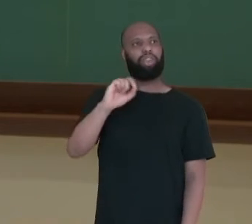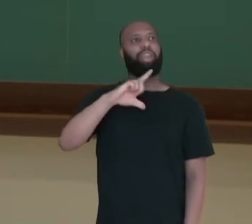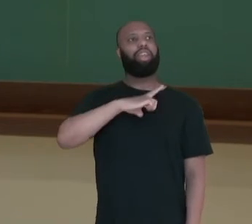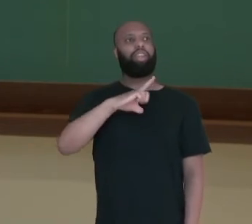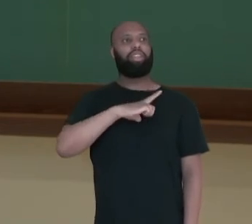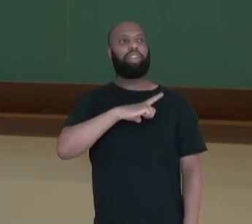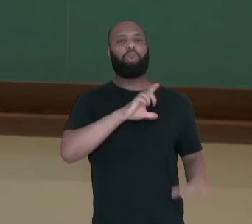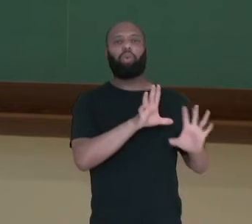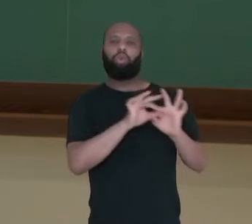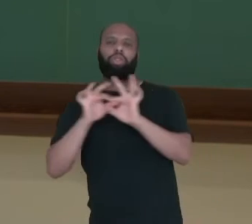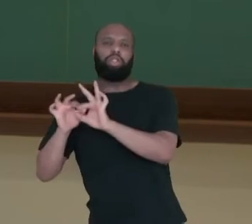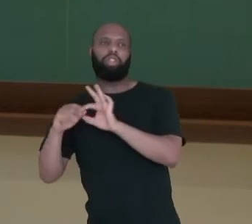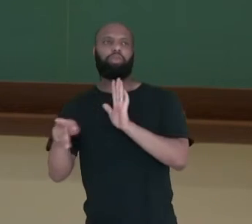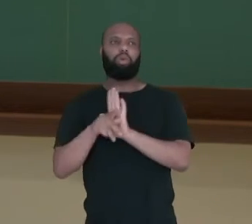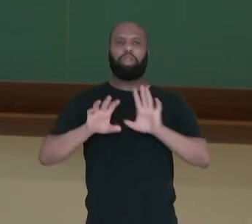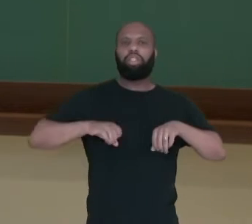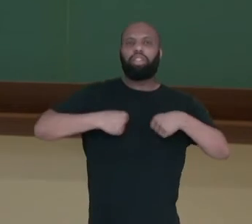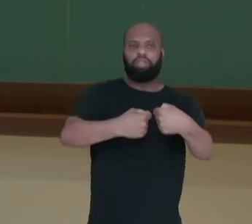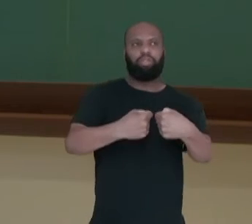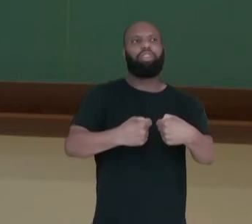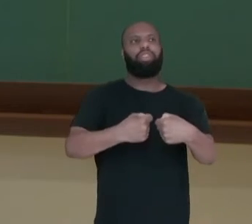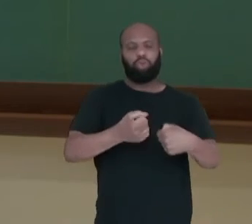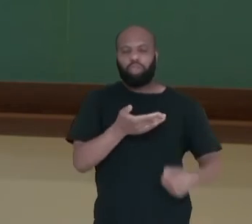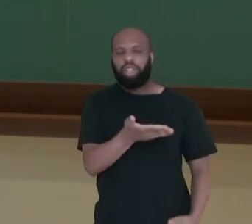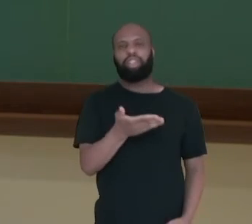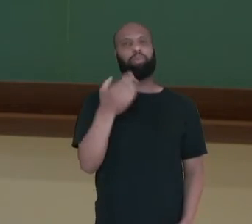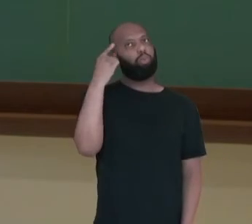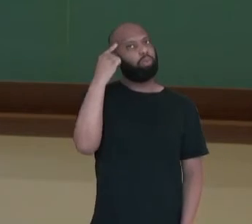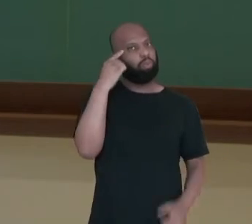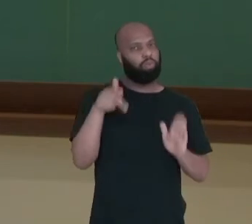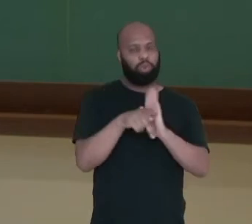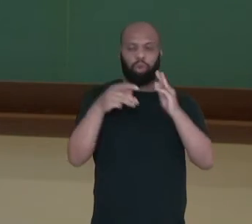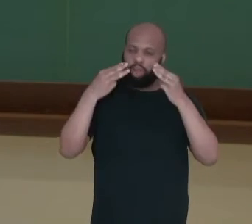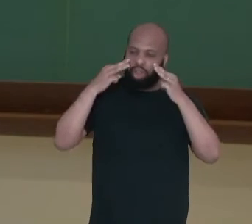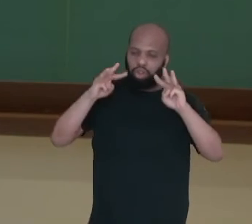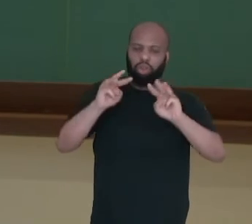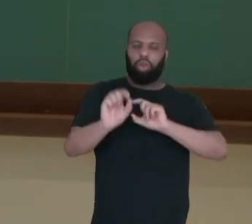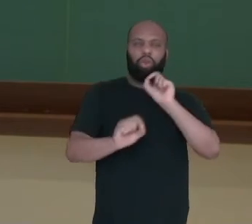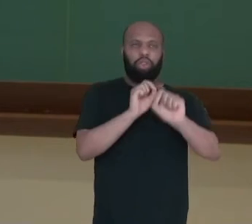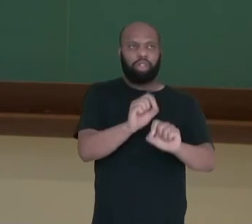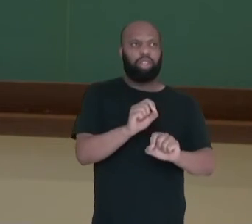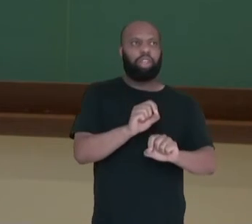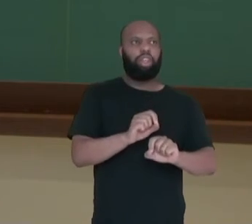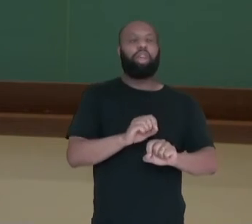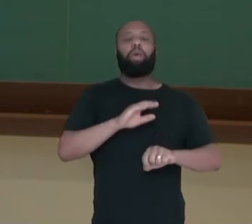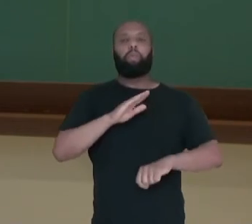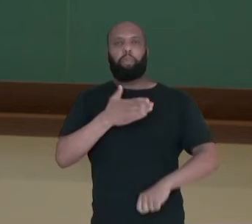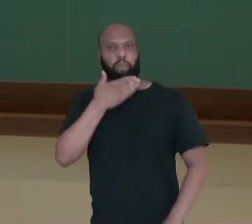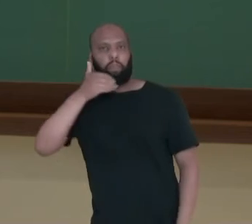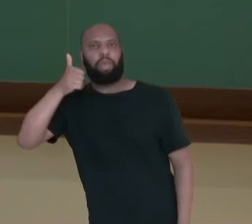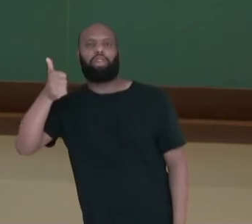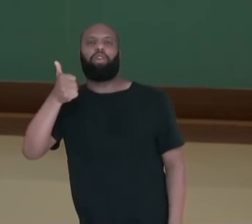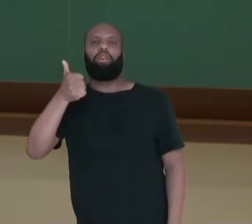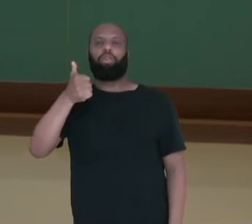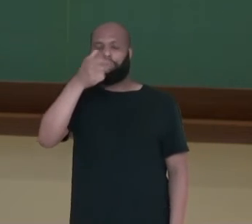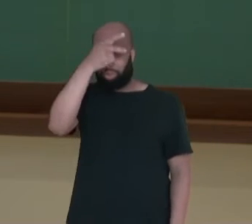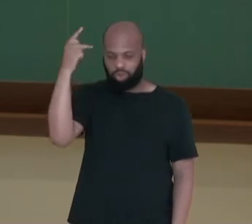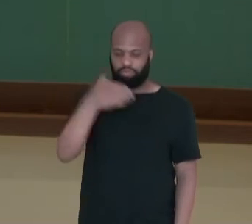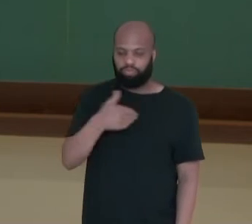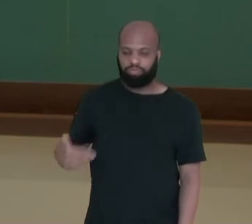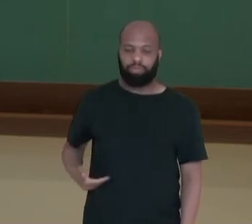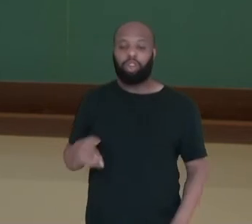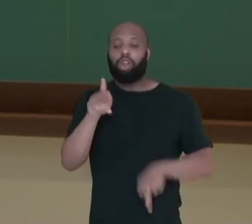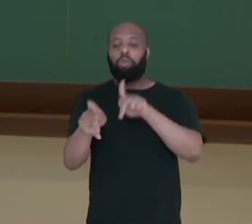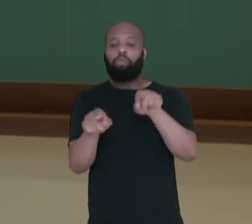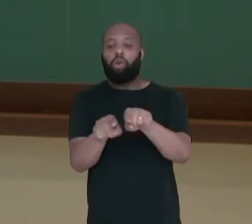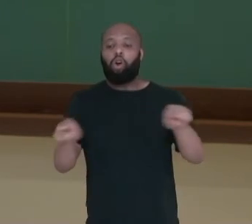existe um contexto na defesa dessa ideia do Maquiavel de que é mais vantajoso para um governante ser temido